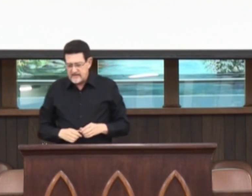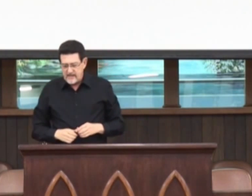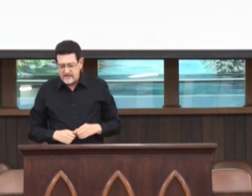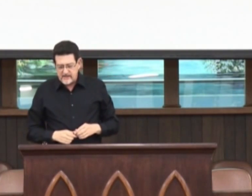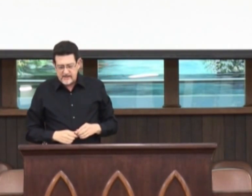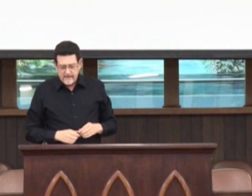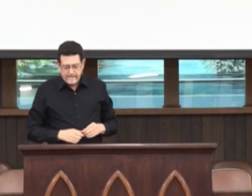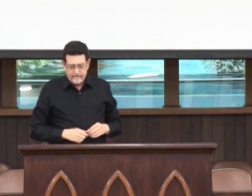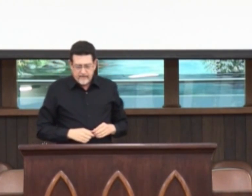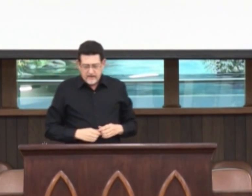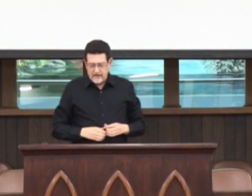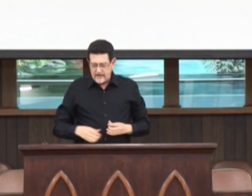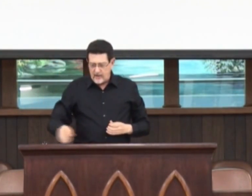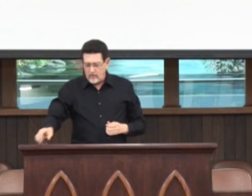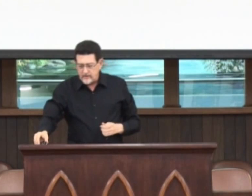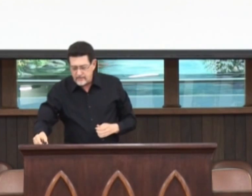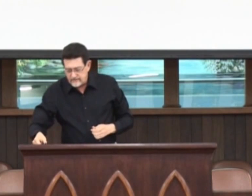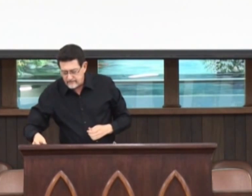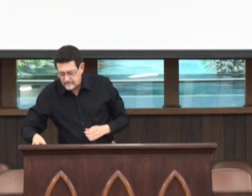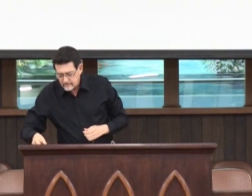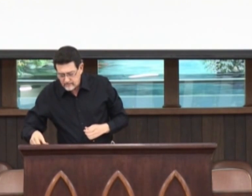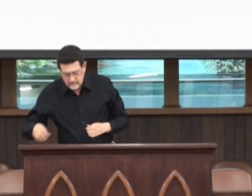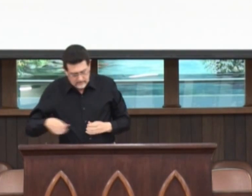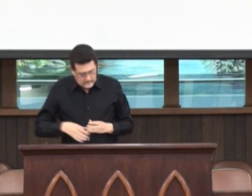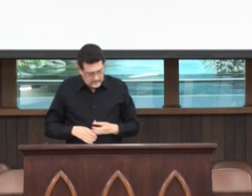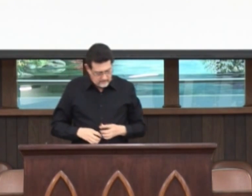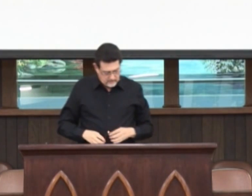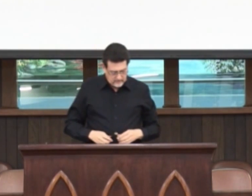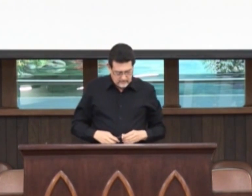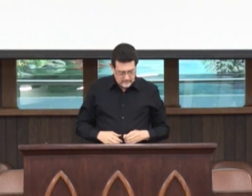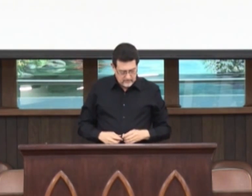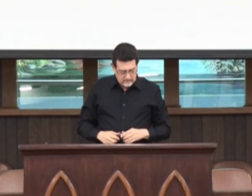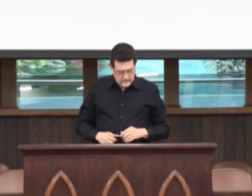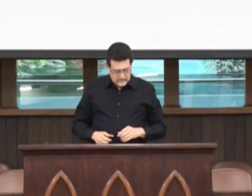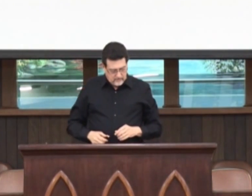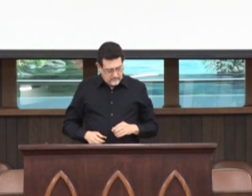João 6, 38.